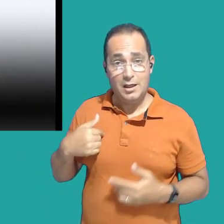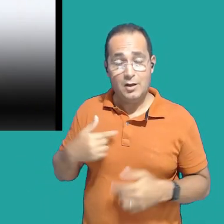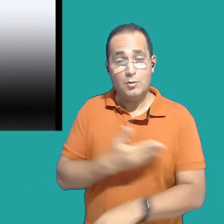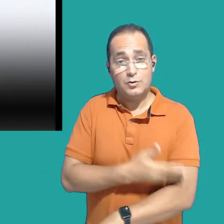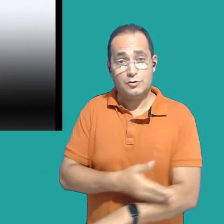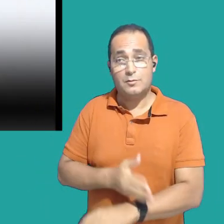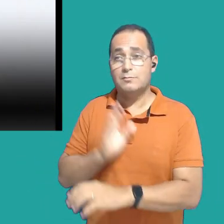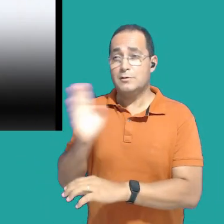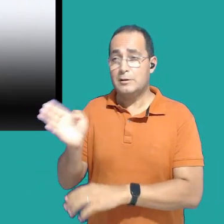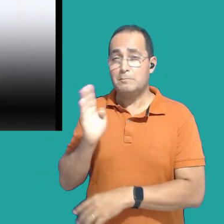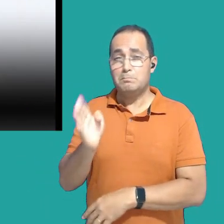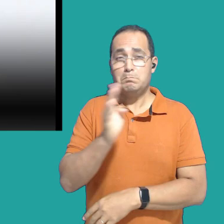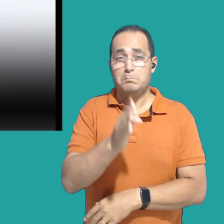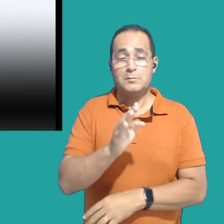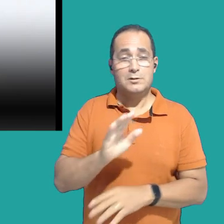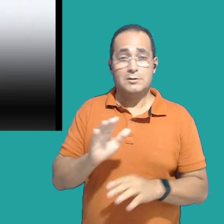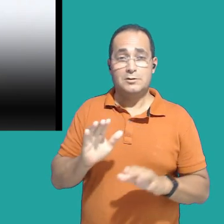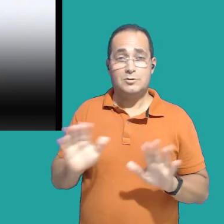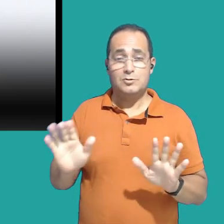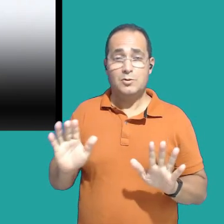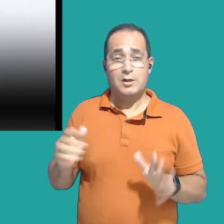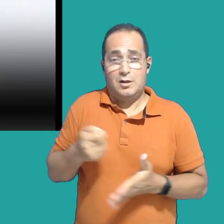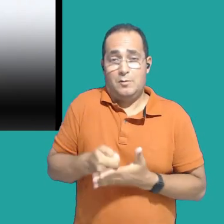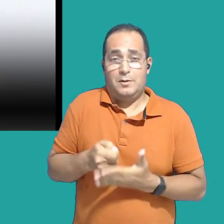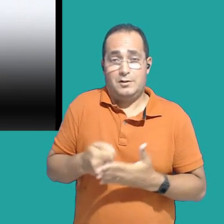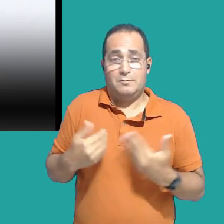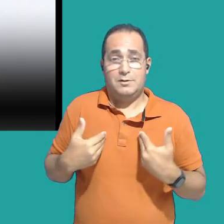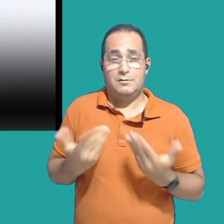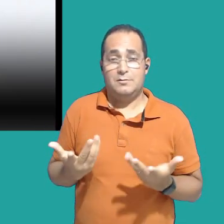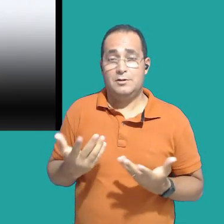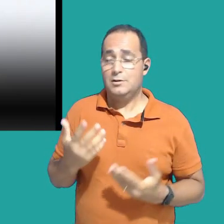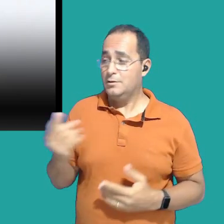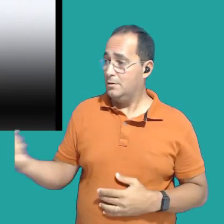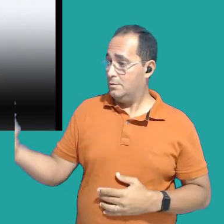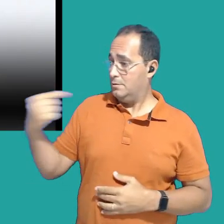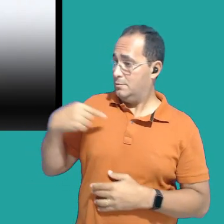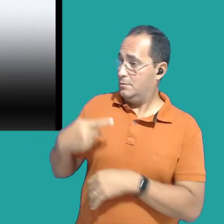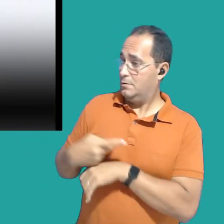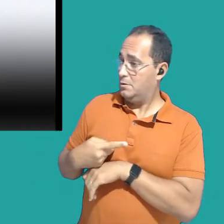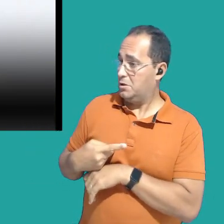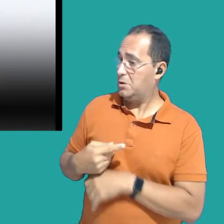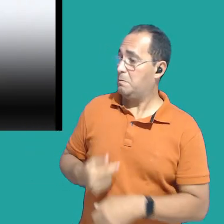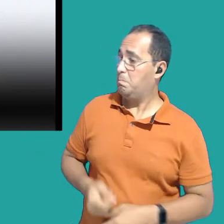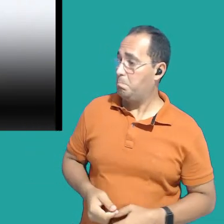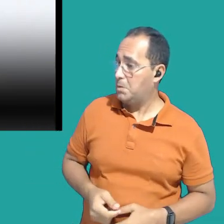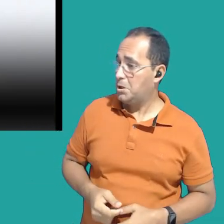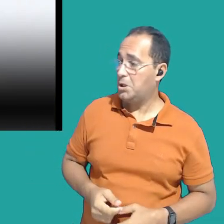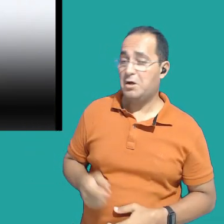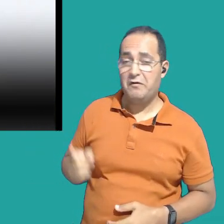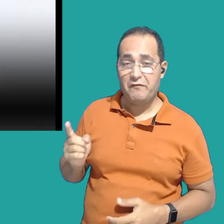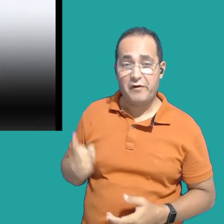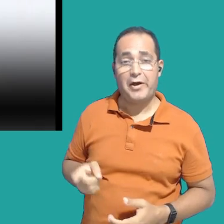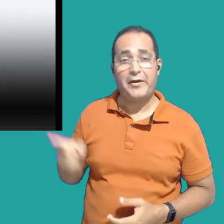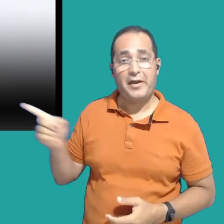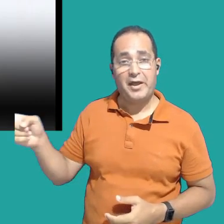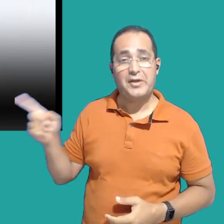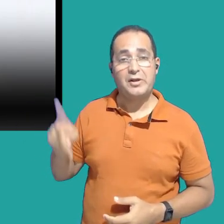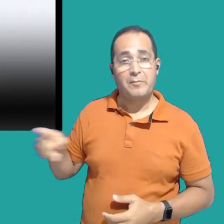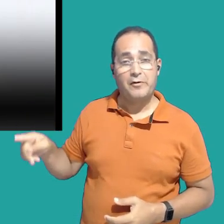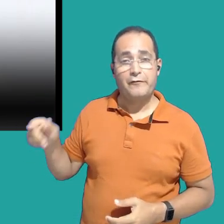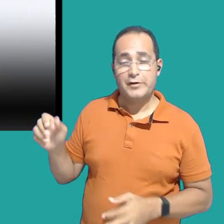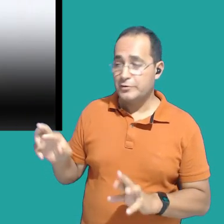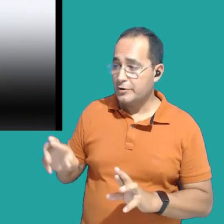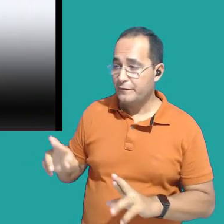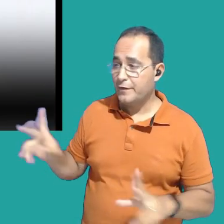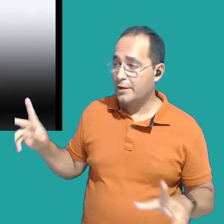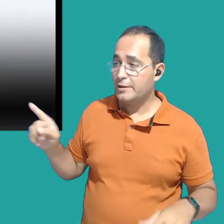quem fazia e não, nem era para ser uma obrigação minha. Nossa, isso me encantou. Digo, velho, tem uma professora aqui